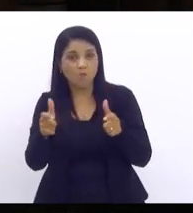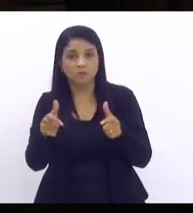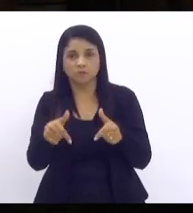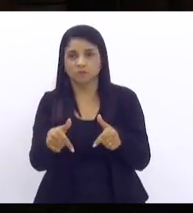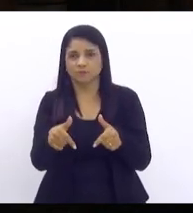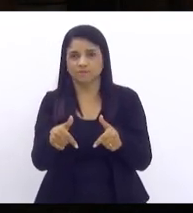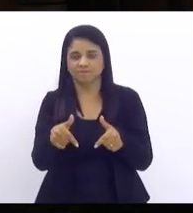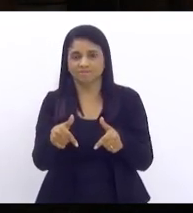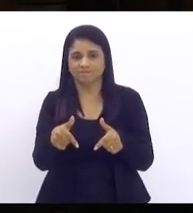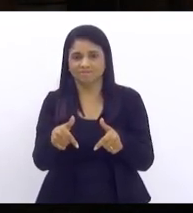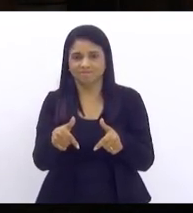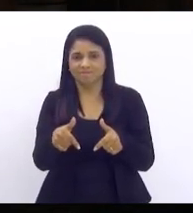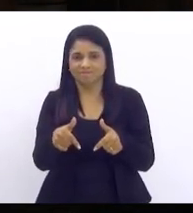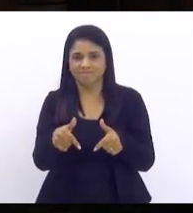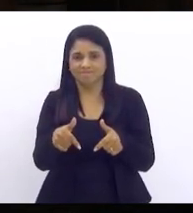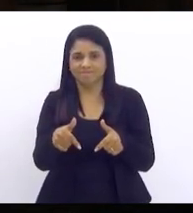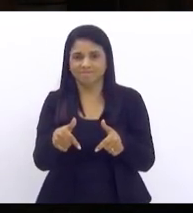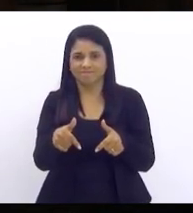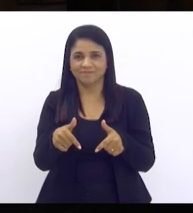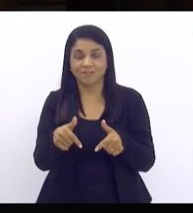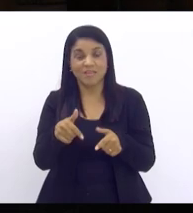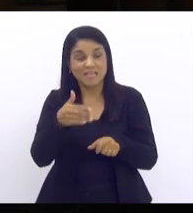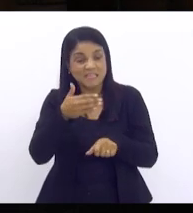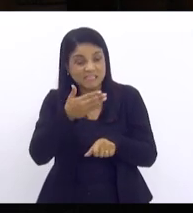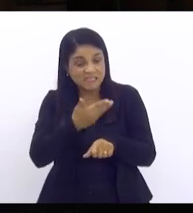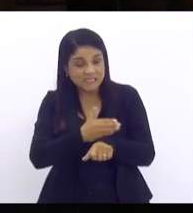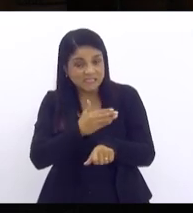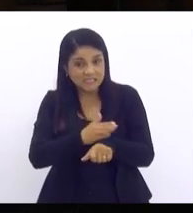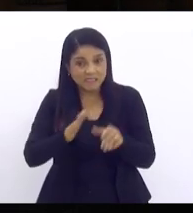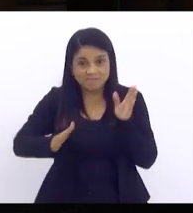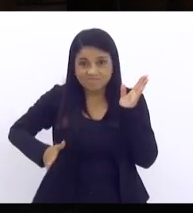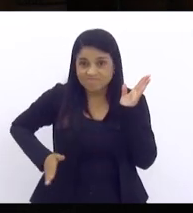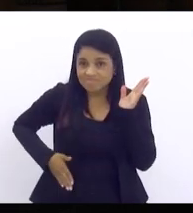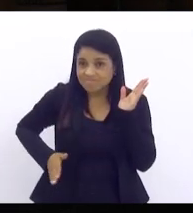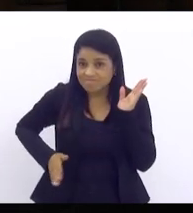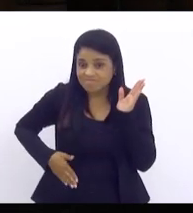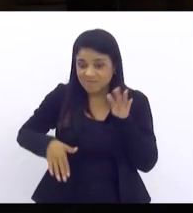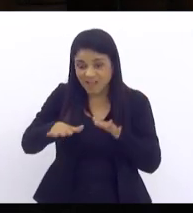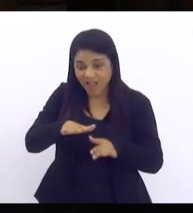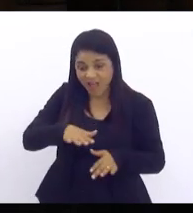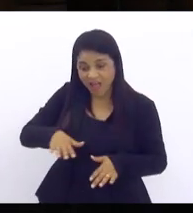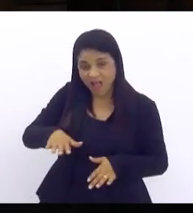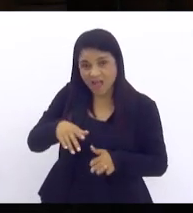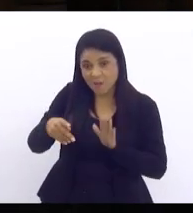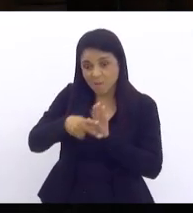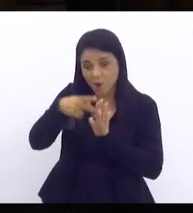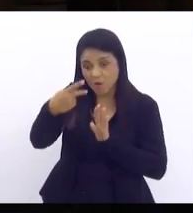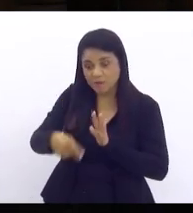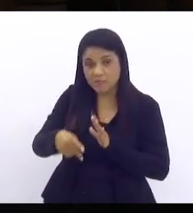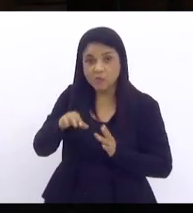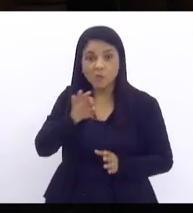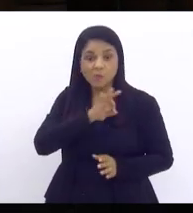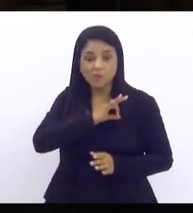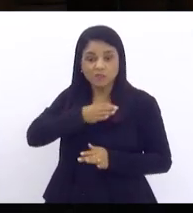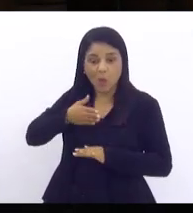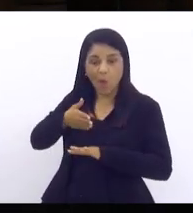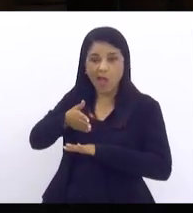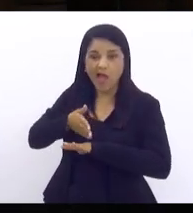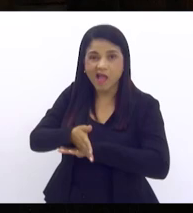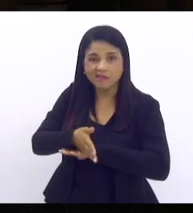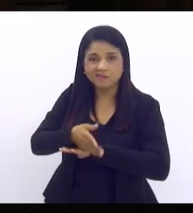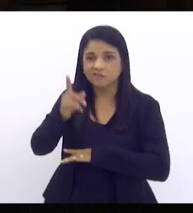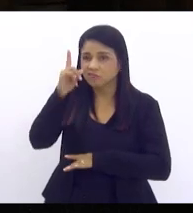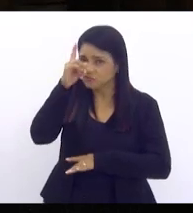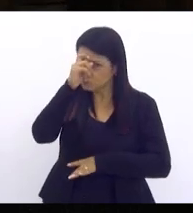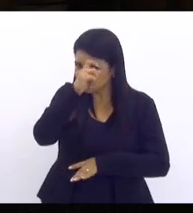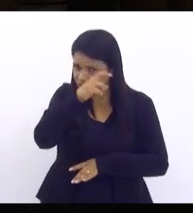que é uma coisa que você vê como eles treinam já numa área que é deles, e o policial tem que entrar ali, isso é uma